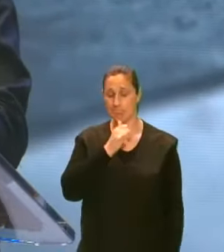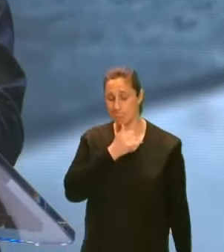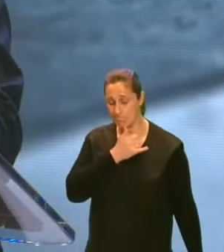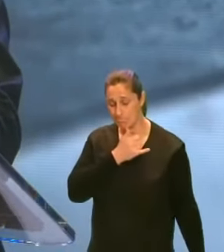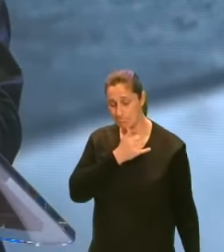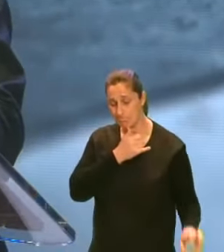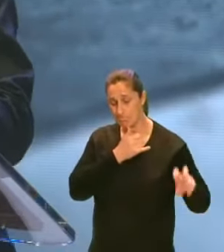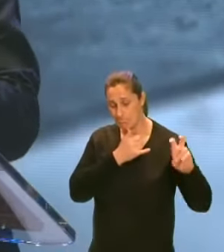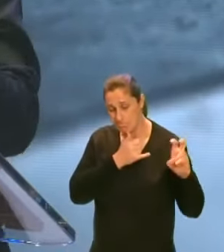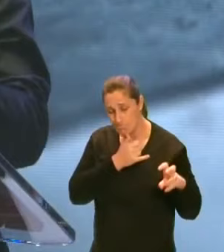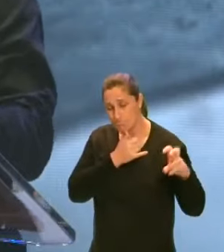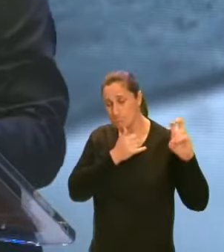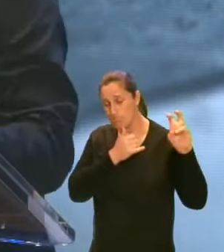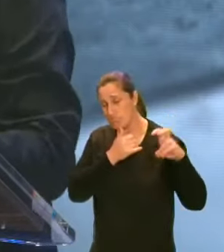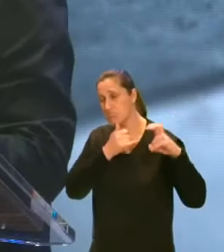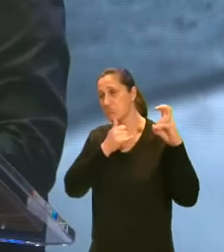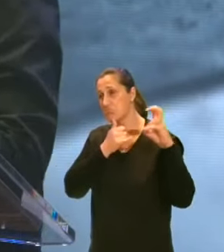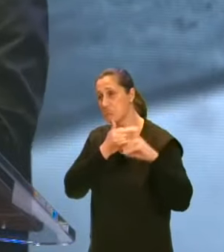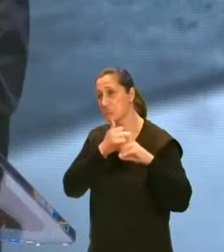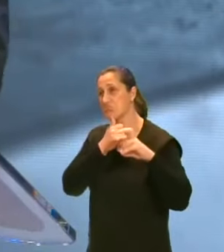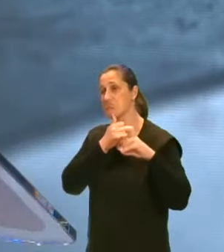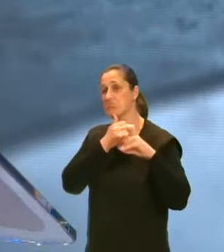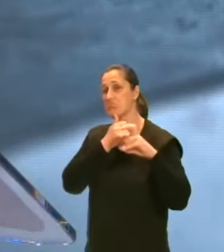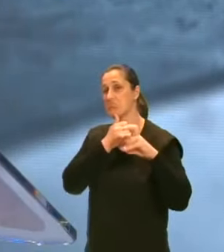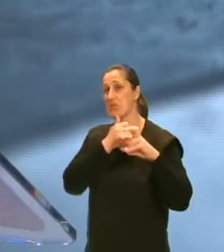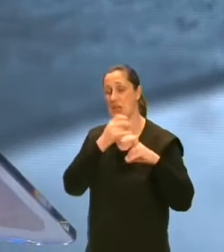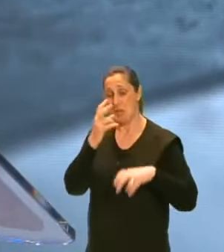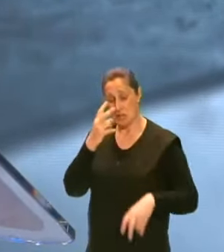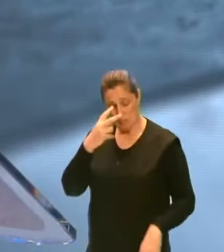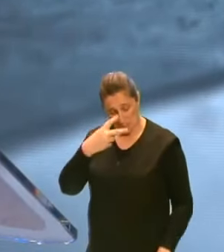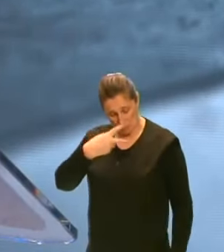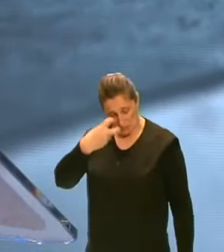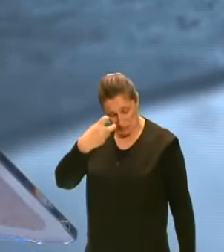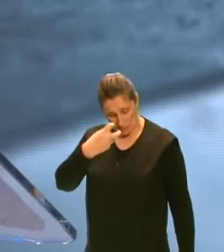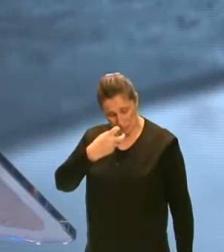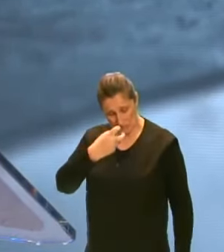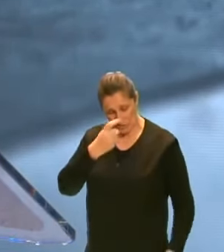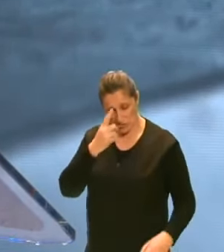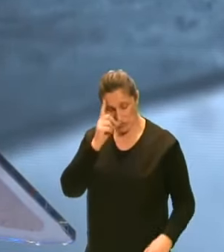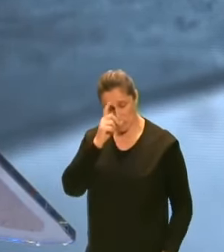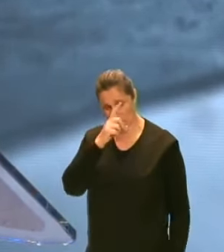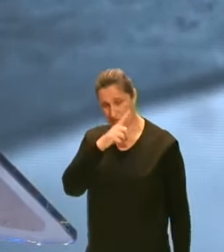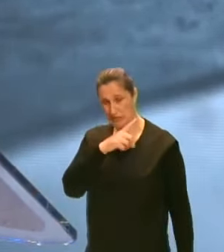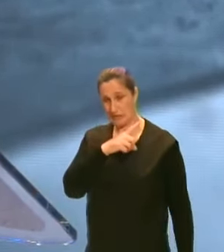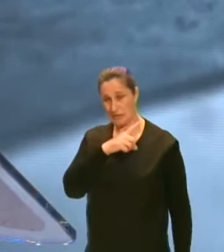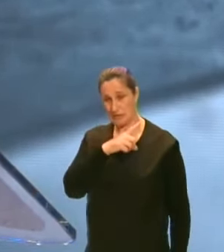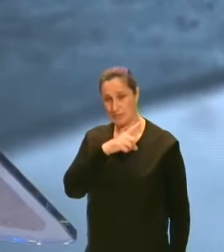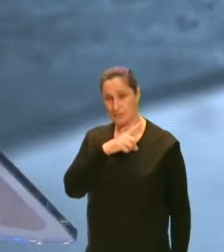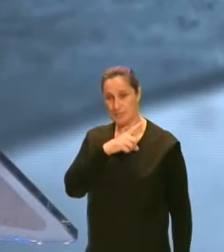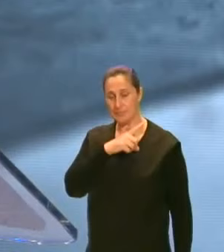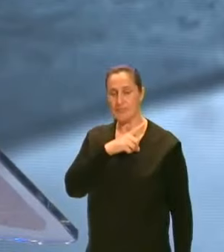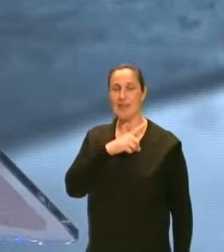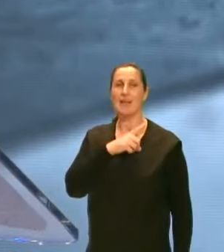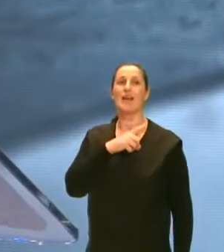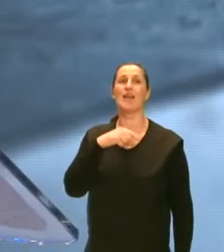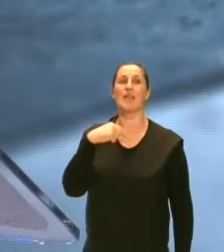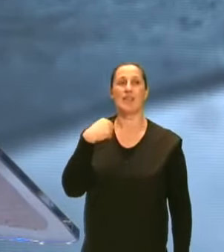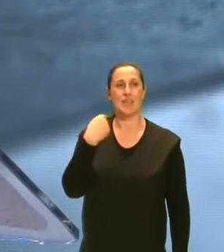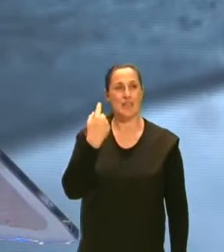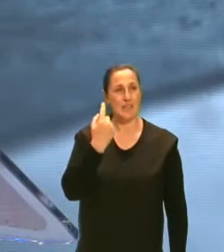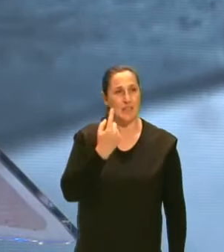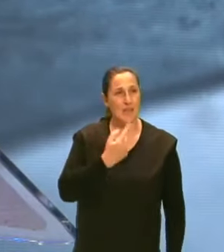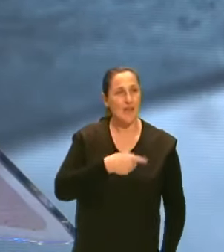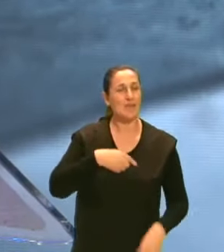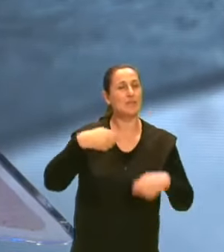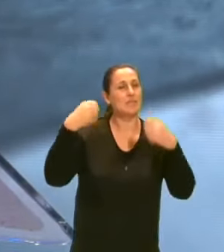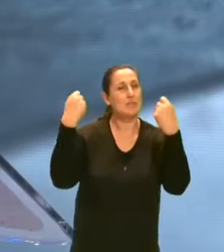suas dificuldades, a gente vai ver que nós precisamos encontrar o socorro de Deus. E eu quero te falar